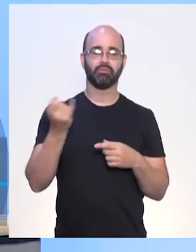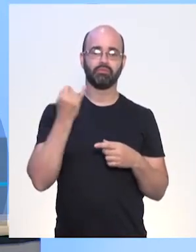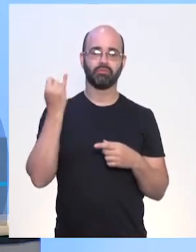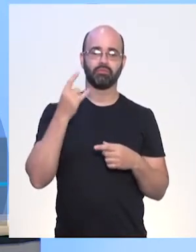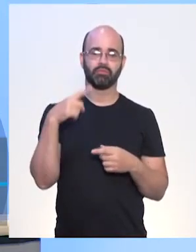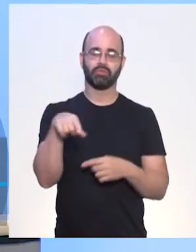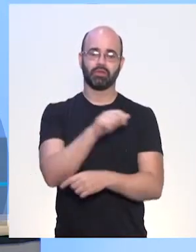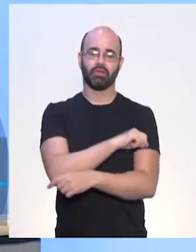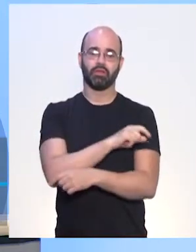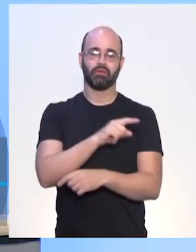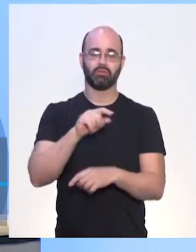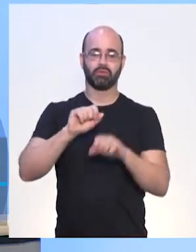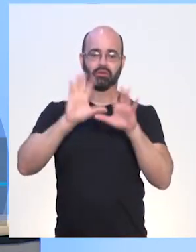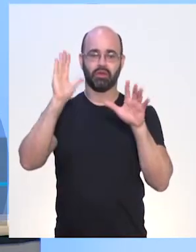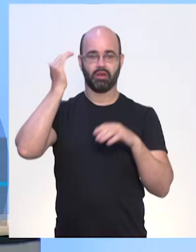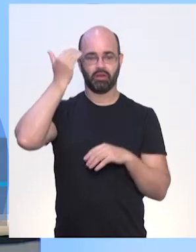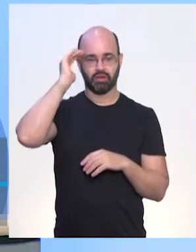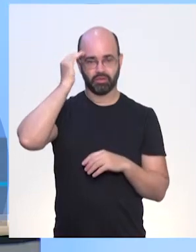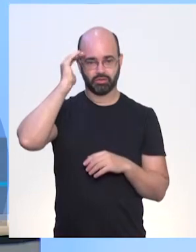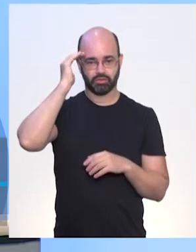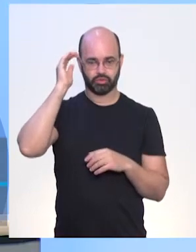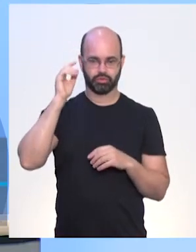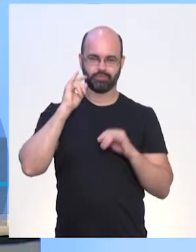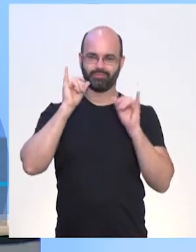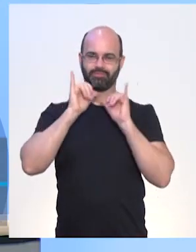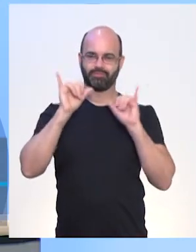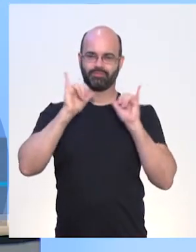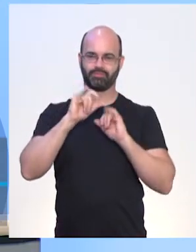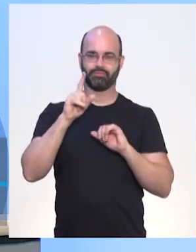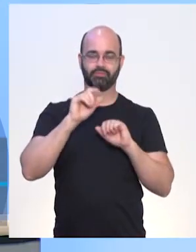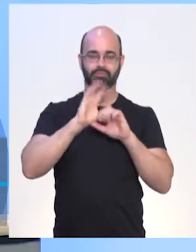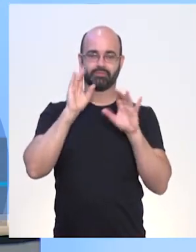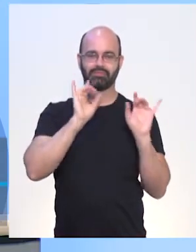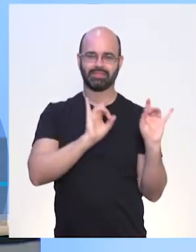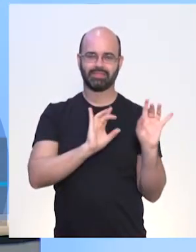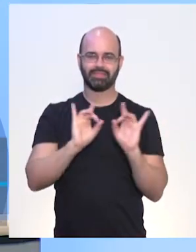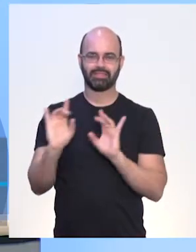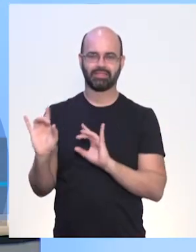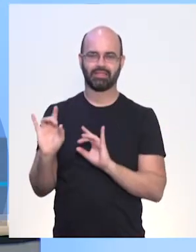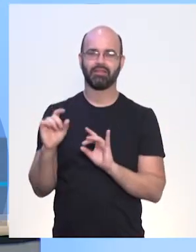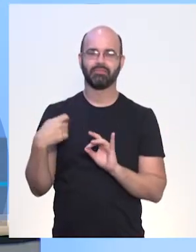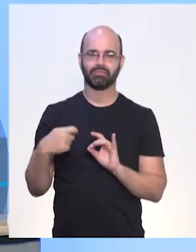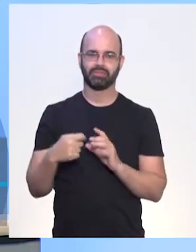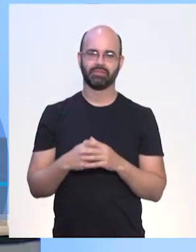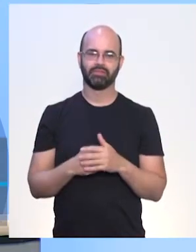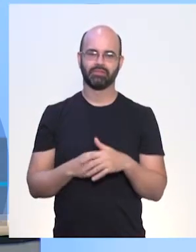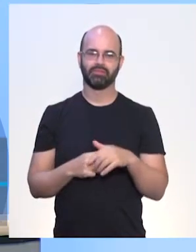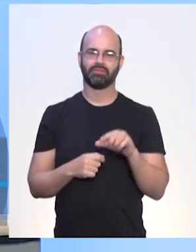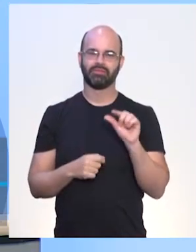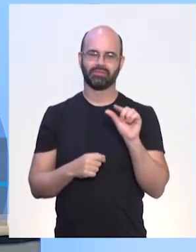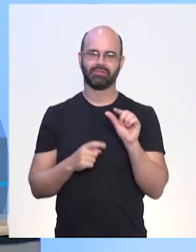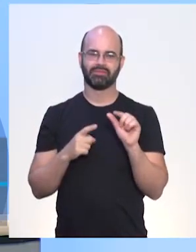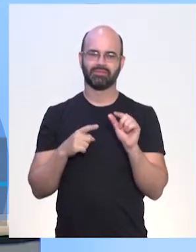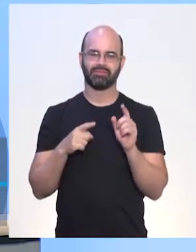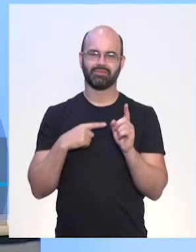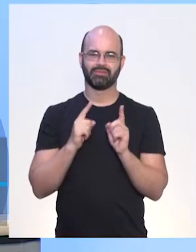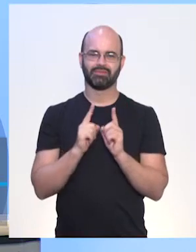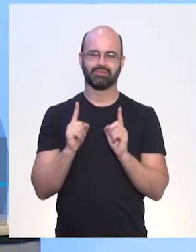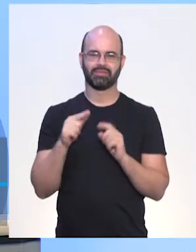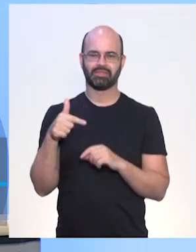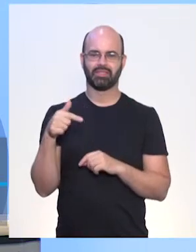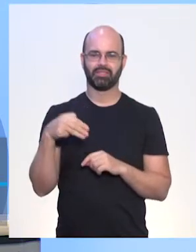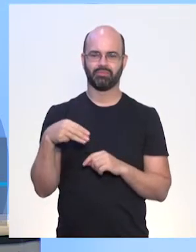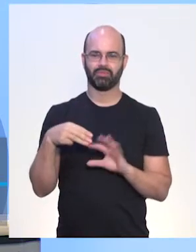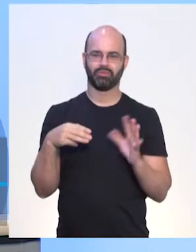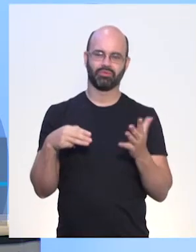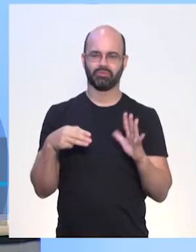entenda a manchete para que ele possa enxergar na Manchete é detalhes então foi um pouquinho né acho que deu